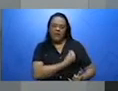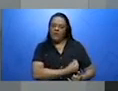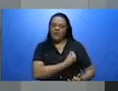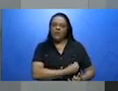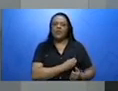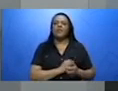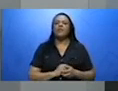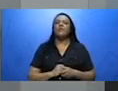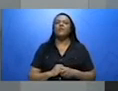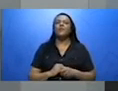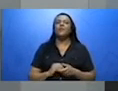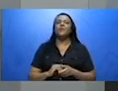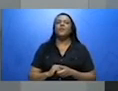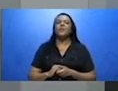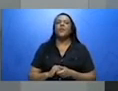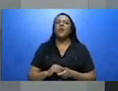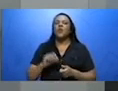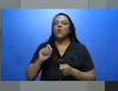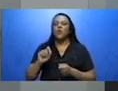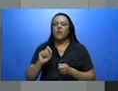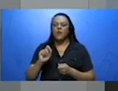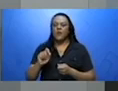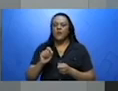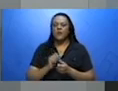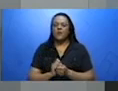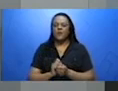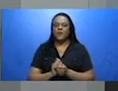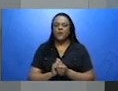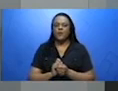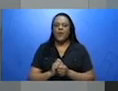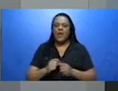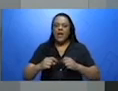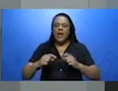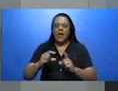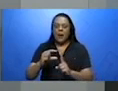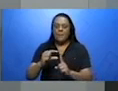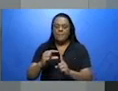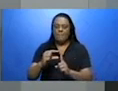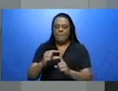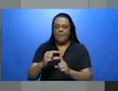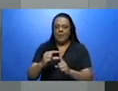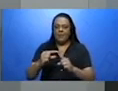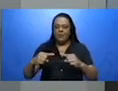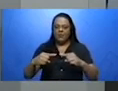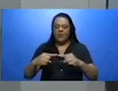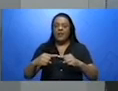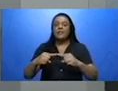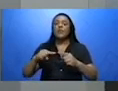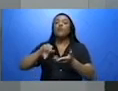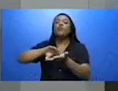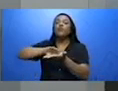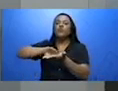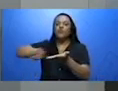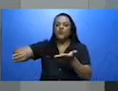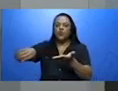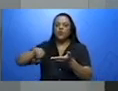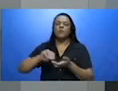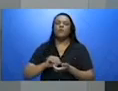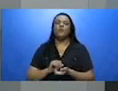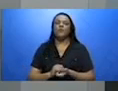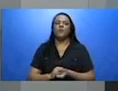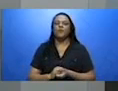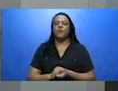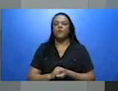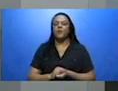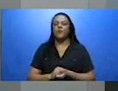tiramos essas conjunções e colocamos formas nominais. Ao estudar o período composto, vimos que as